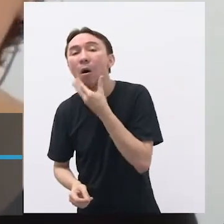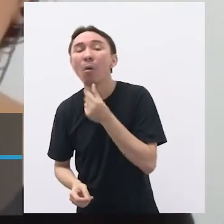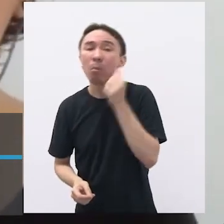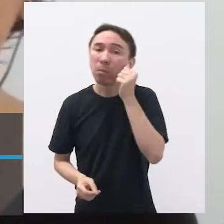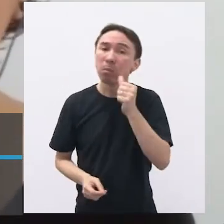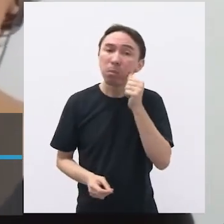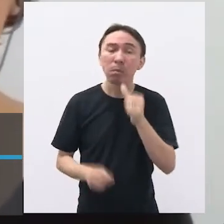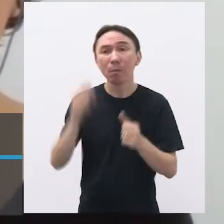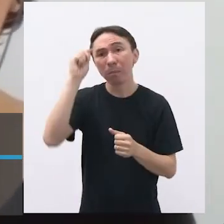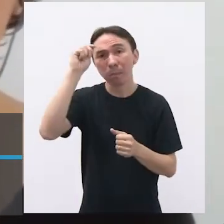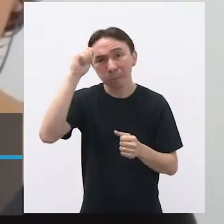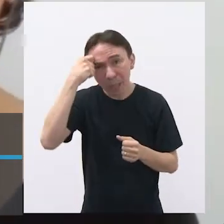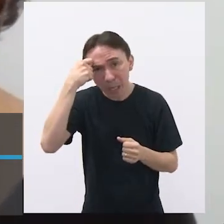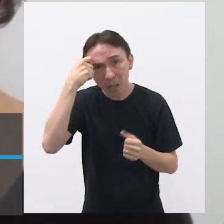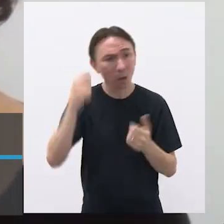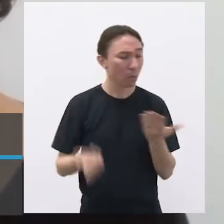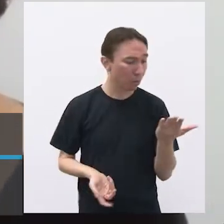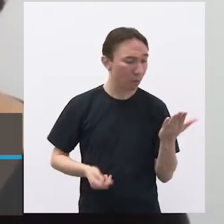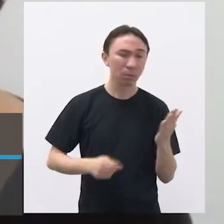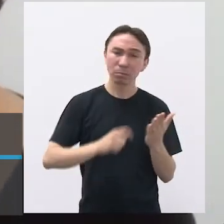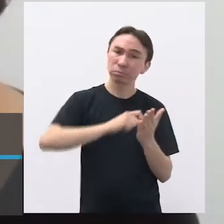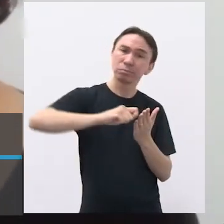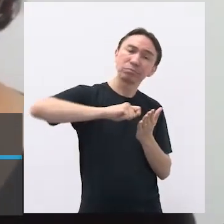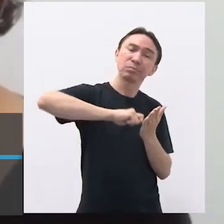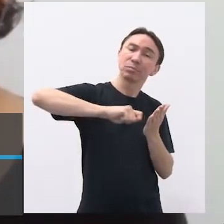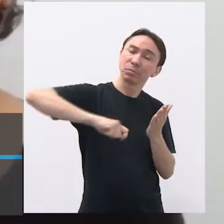Ali a influência da nossa língua também para as